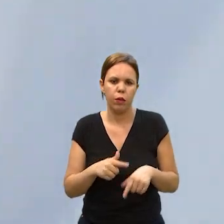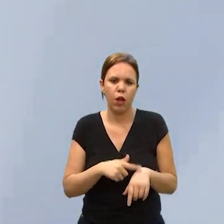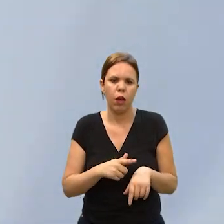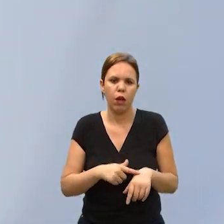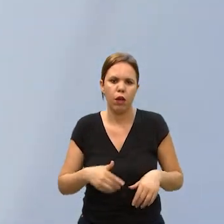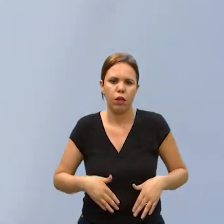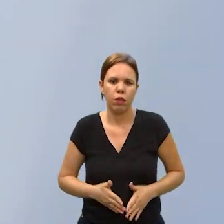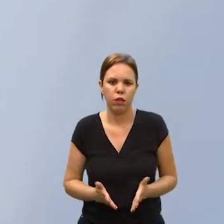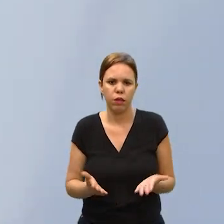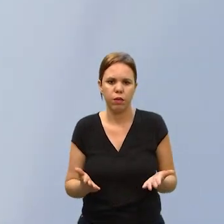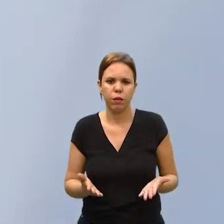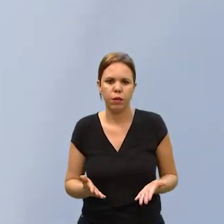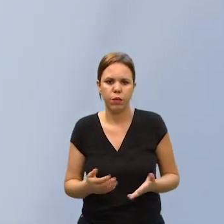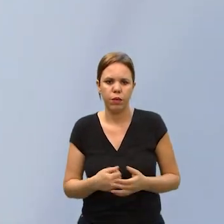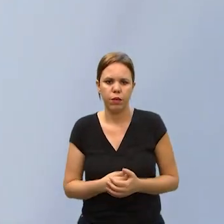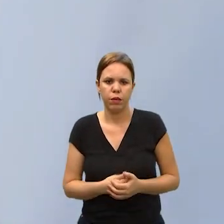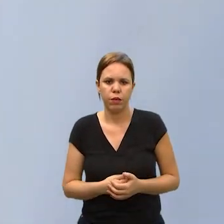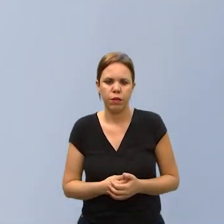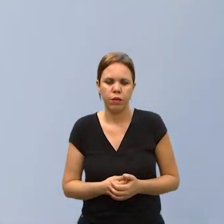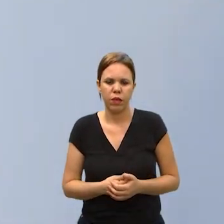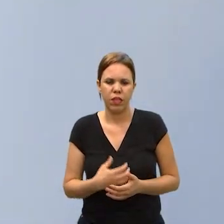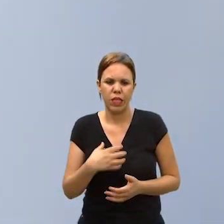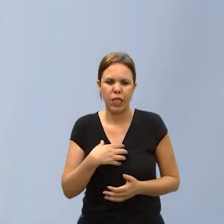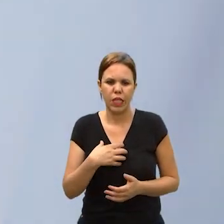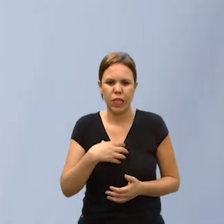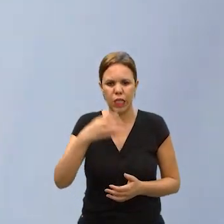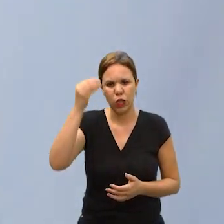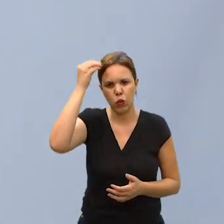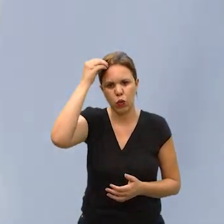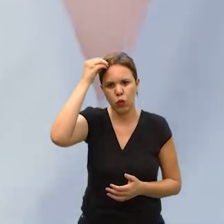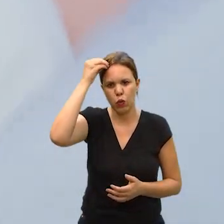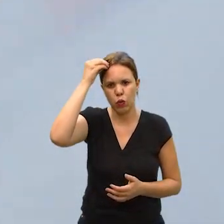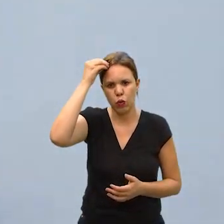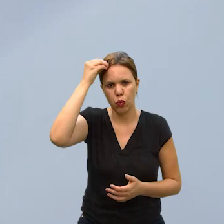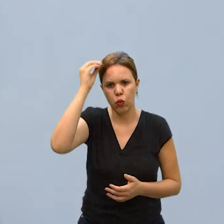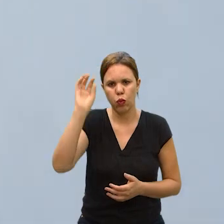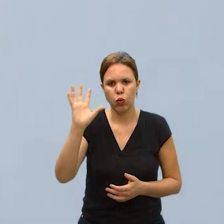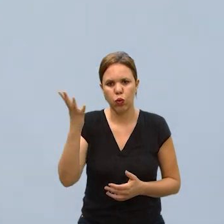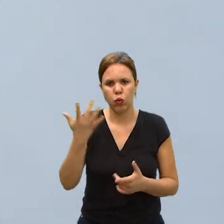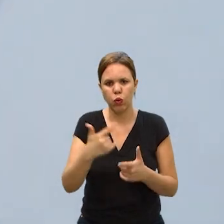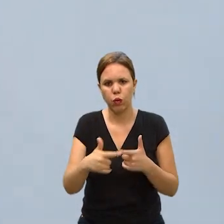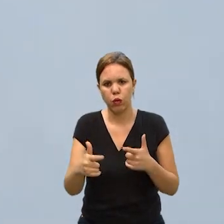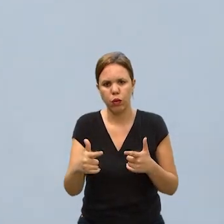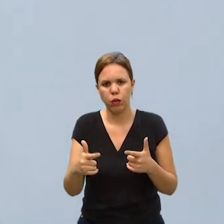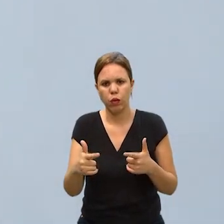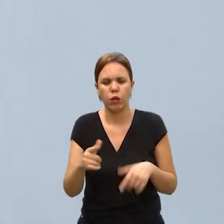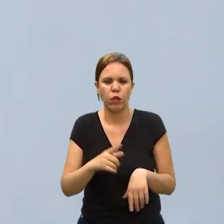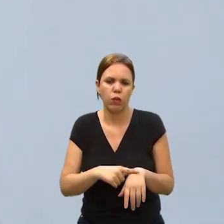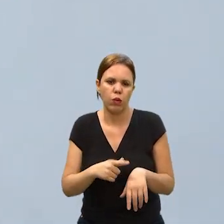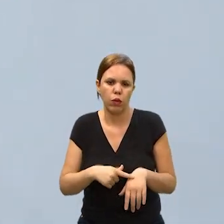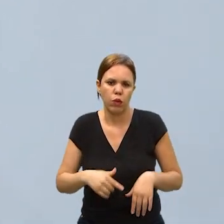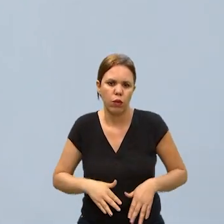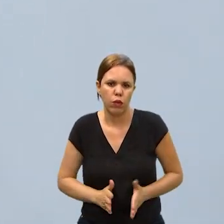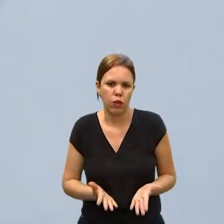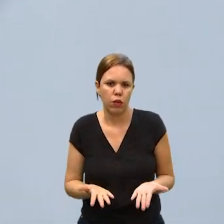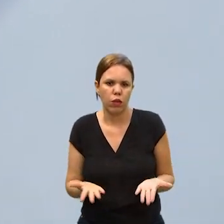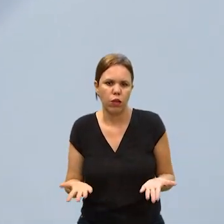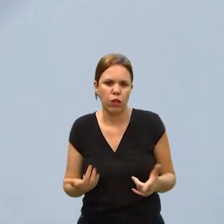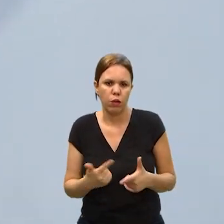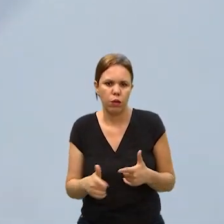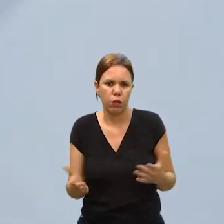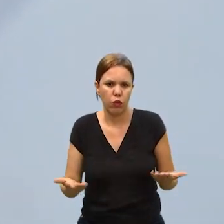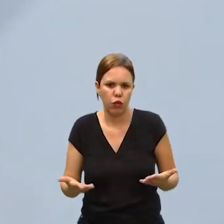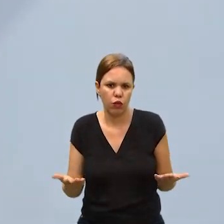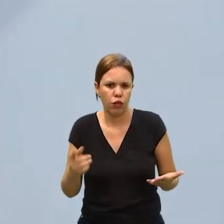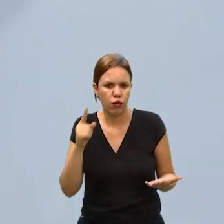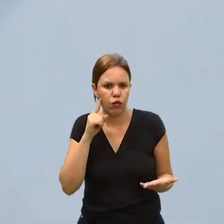problemas no nascimento, né? Acabava ficando com aquela culpa de que houve algum evento no nascimento e que deixou uma